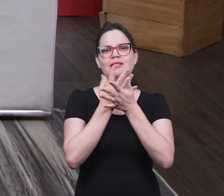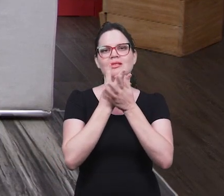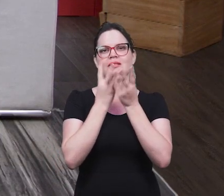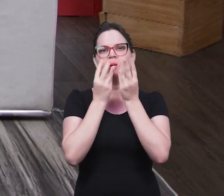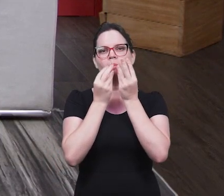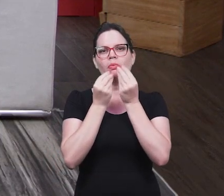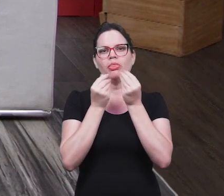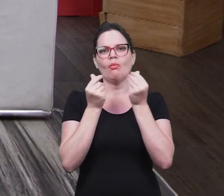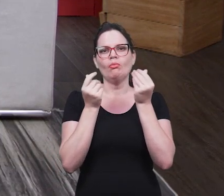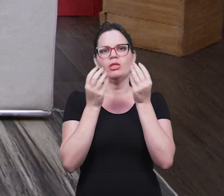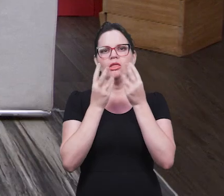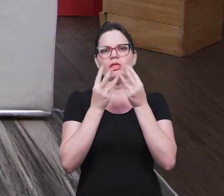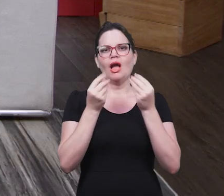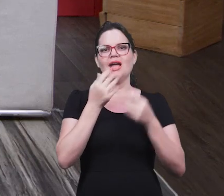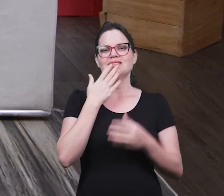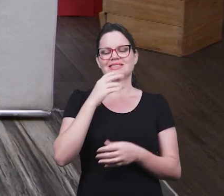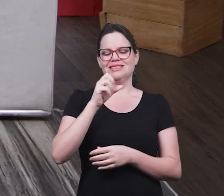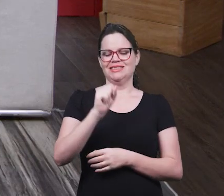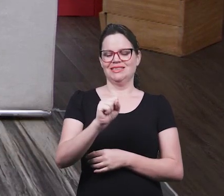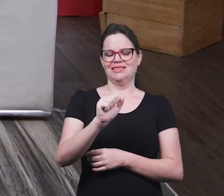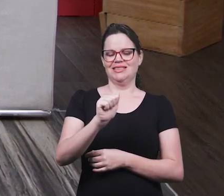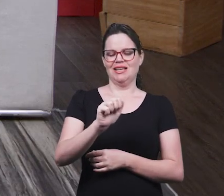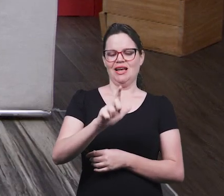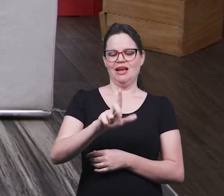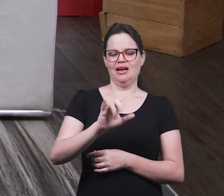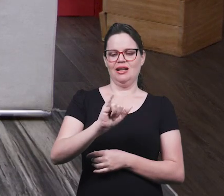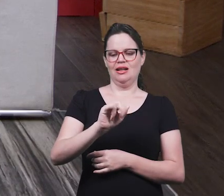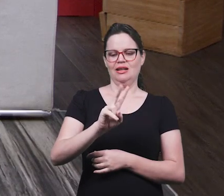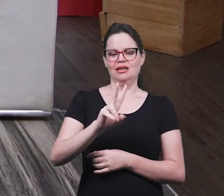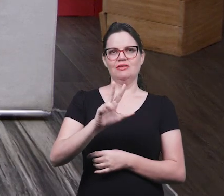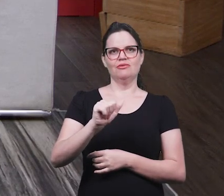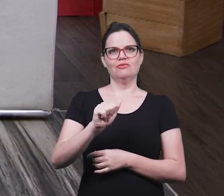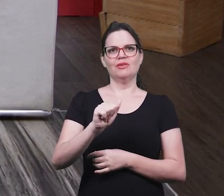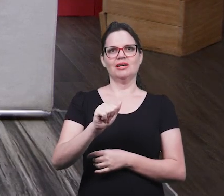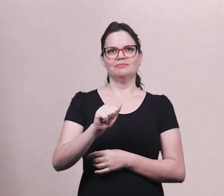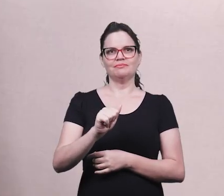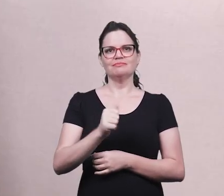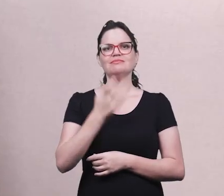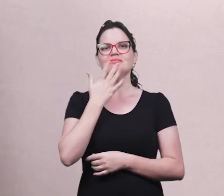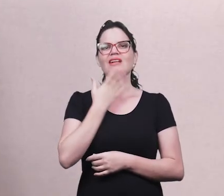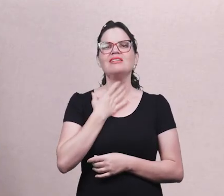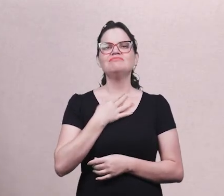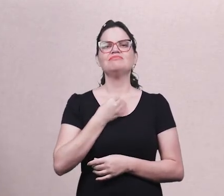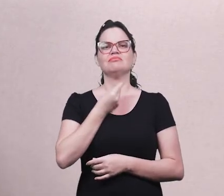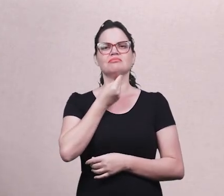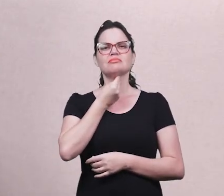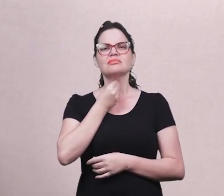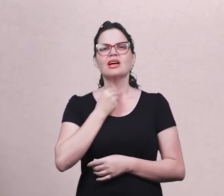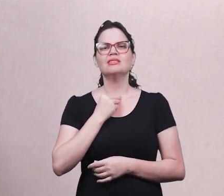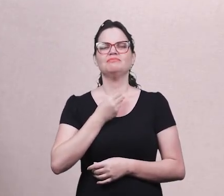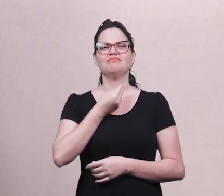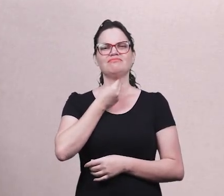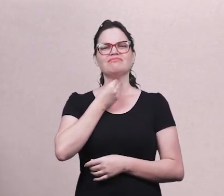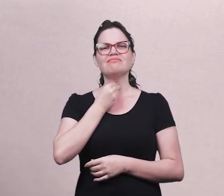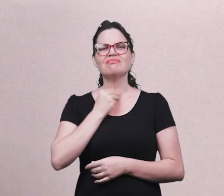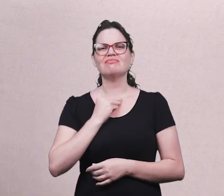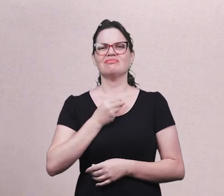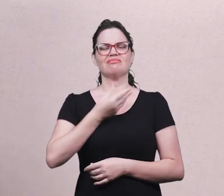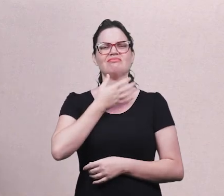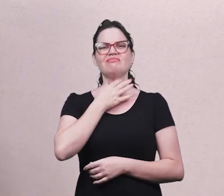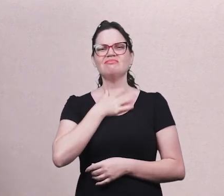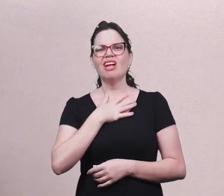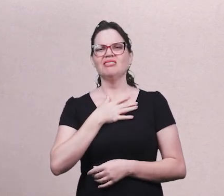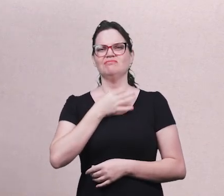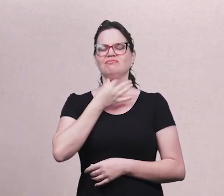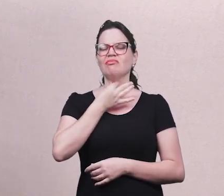muito espessa vai dar aquela sensação que tem alguma coisa aqui. A voz carregada, a voz pesada. carregada, que tem um